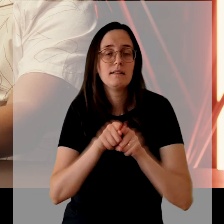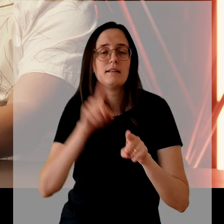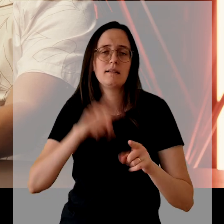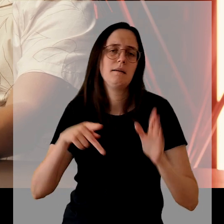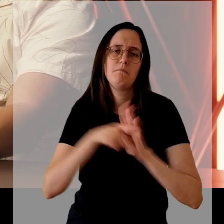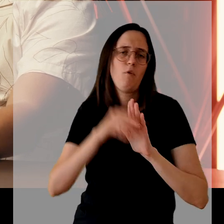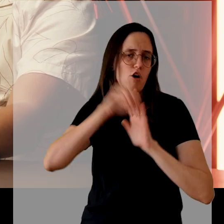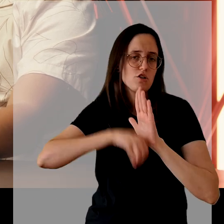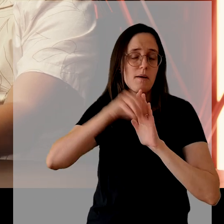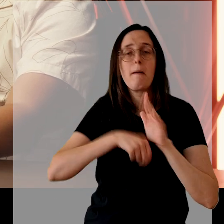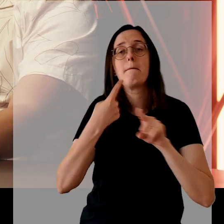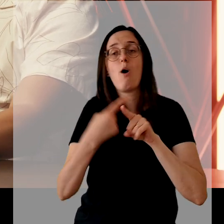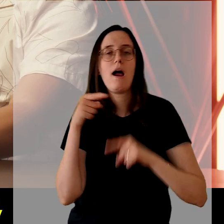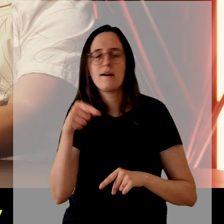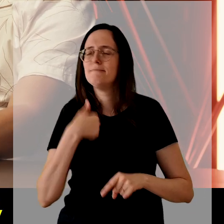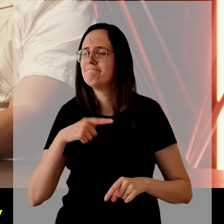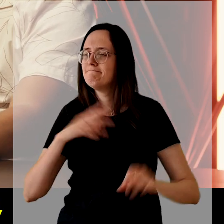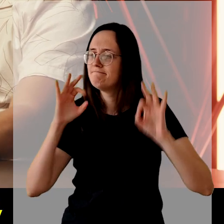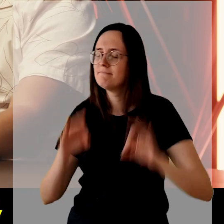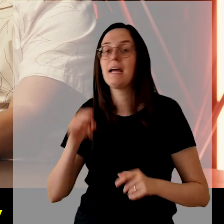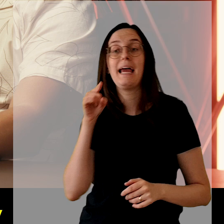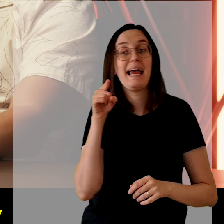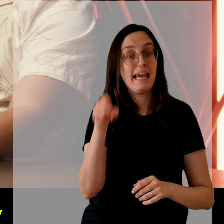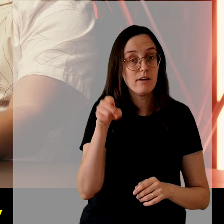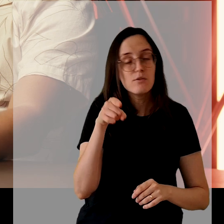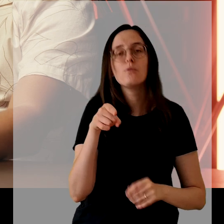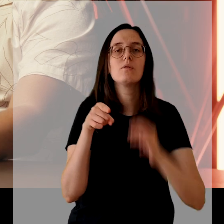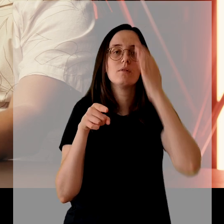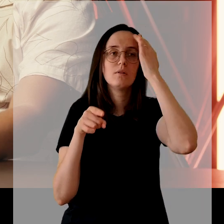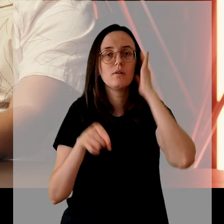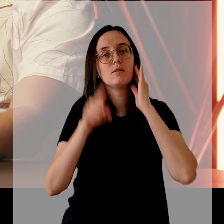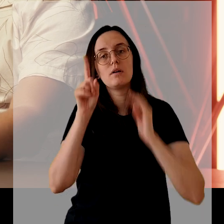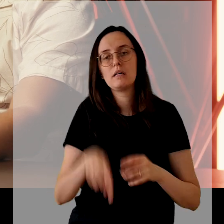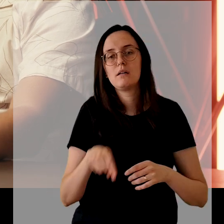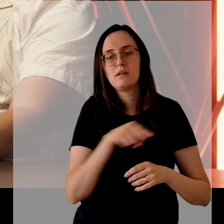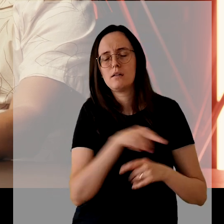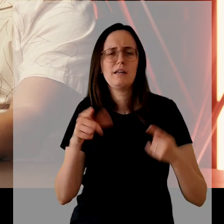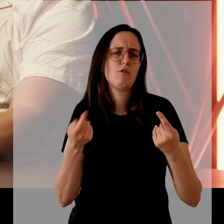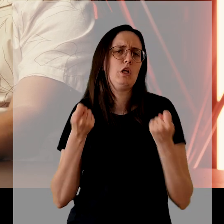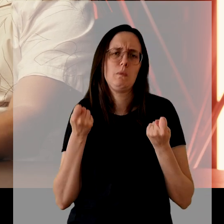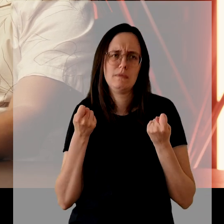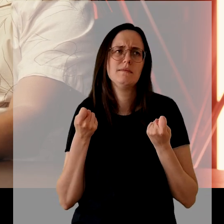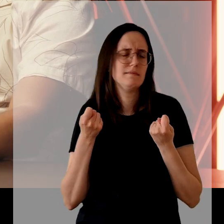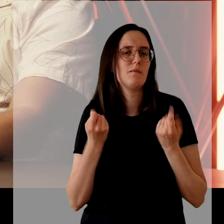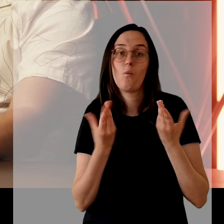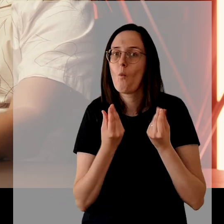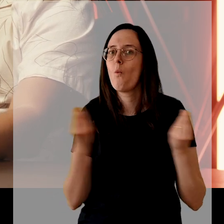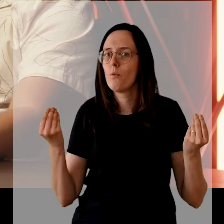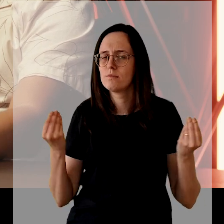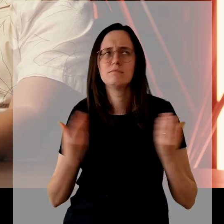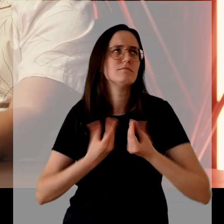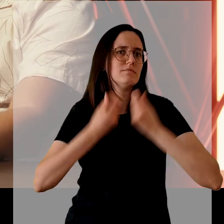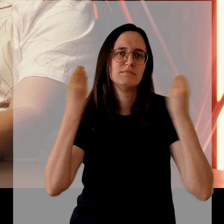também em termos orçamentários, porque isso, eu tenho certeza que isso fez a produção economizar